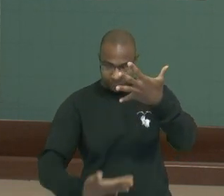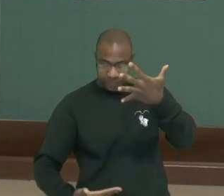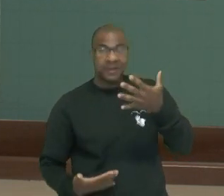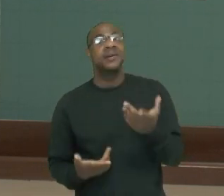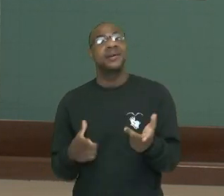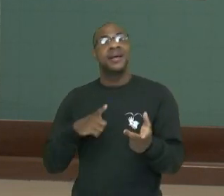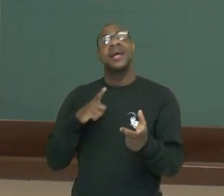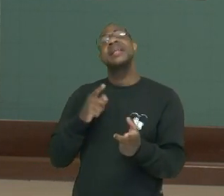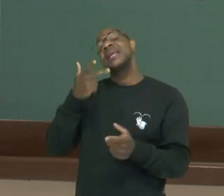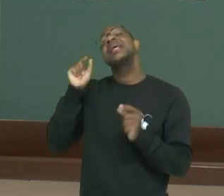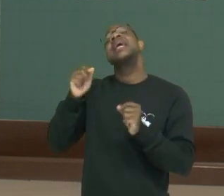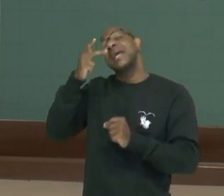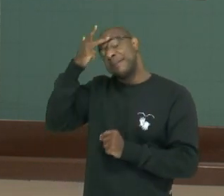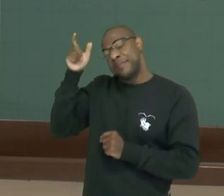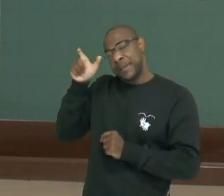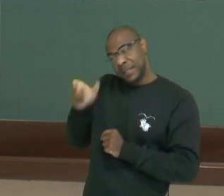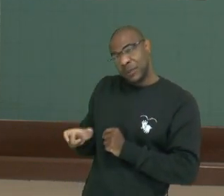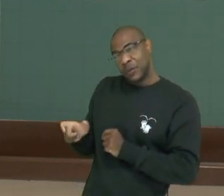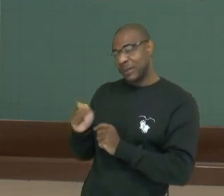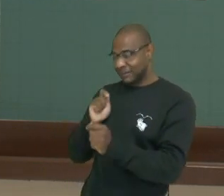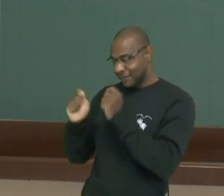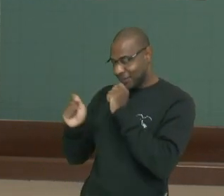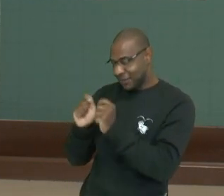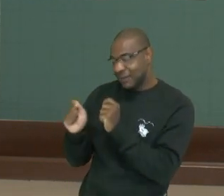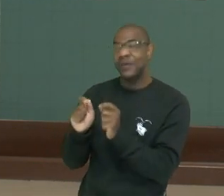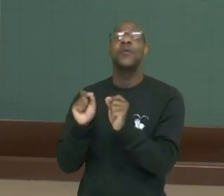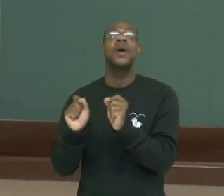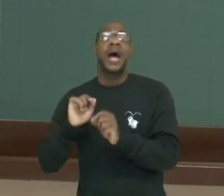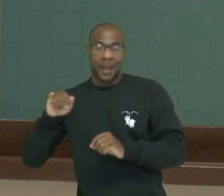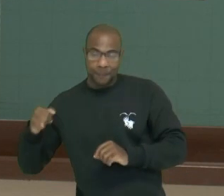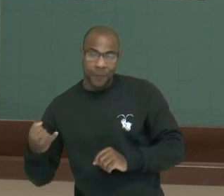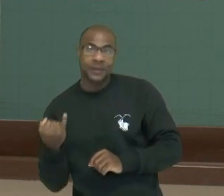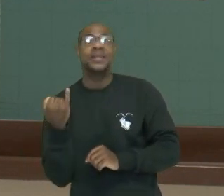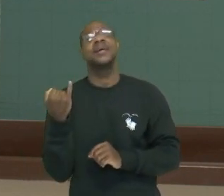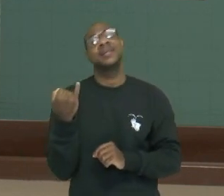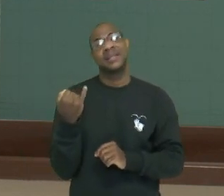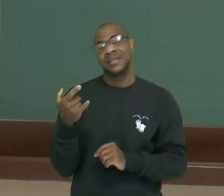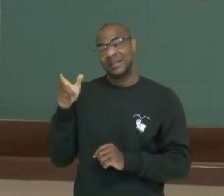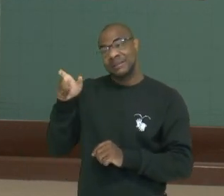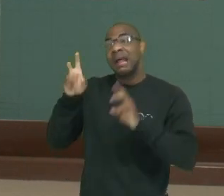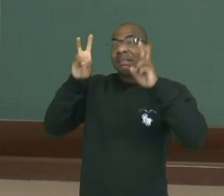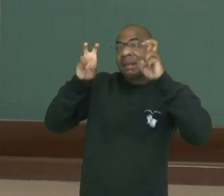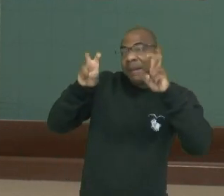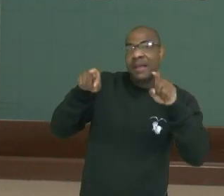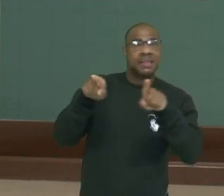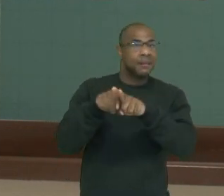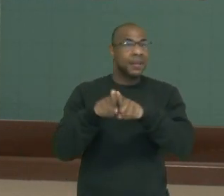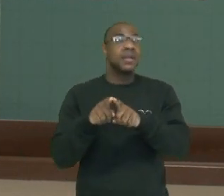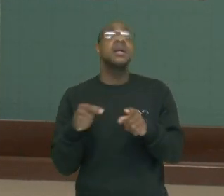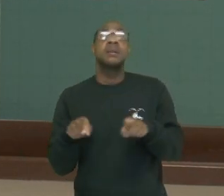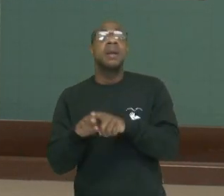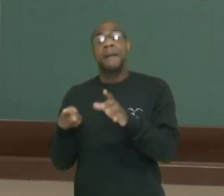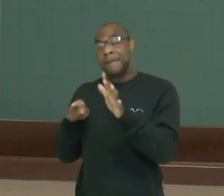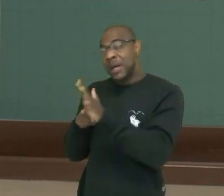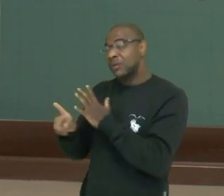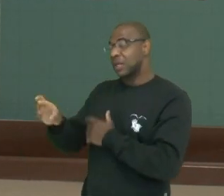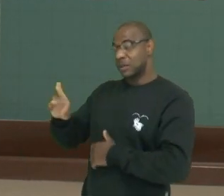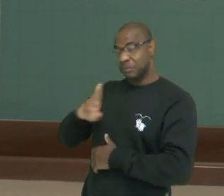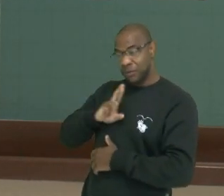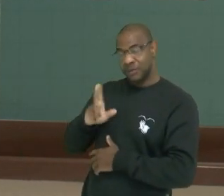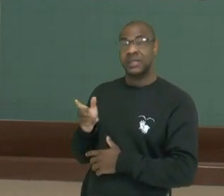é a pessoa entrevistada, a sua escolaridade, a sua importância naquela temática. E as perguntas e respostas,